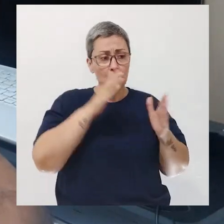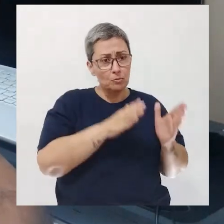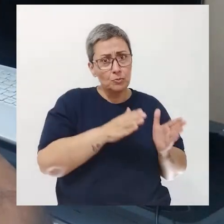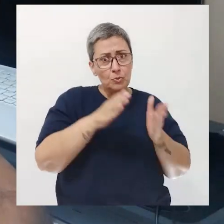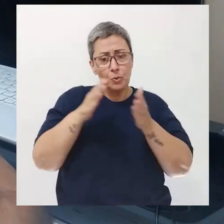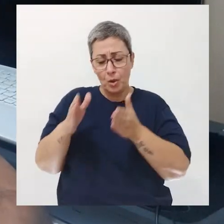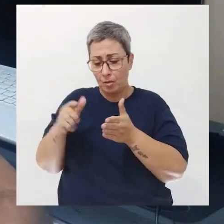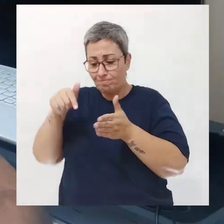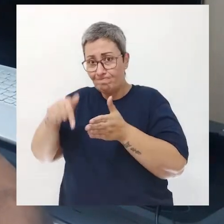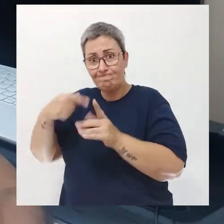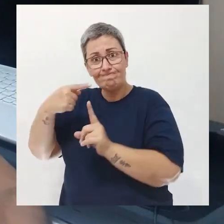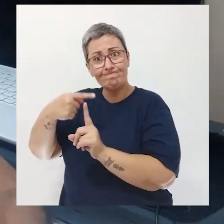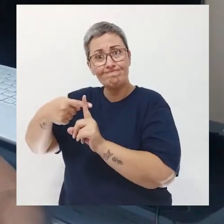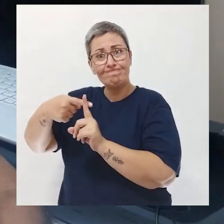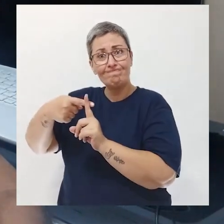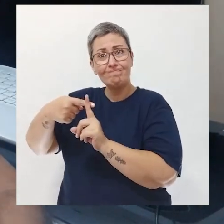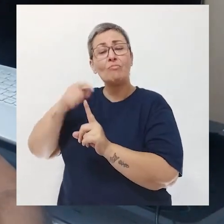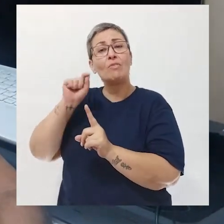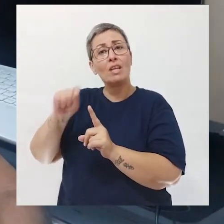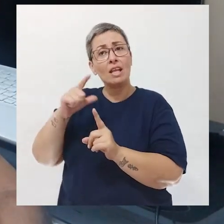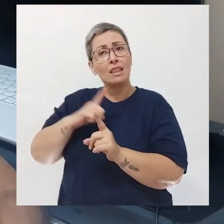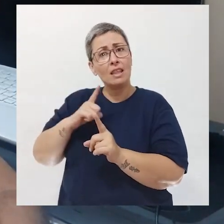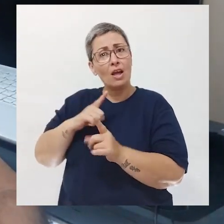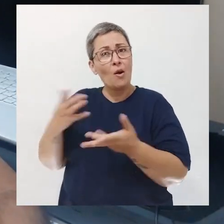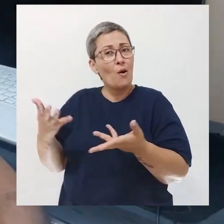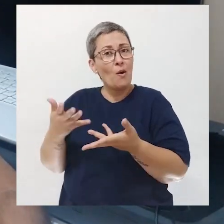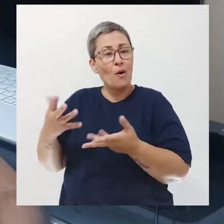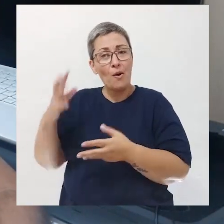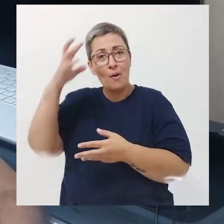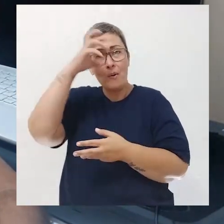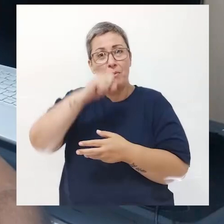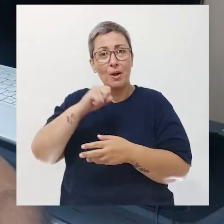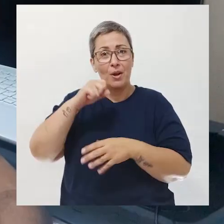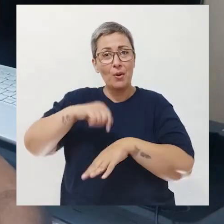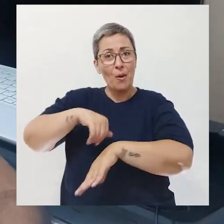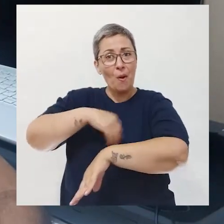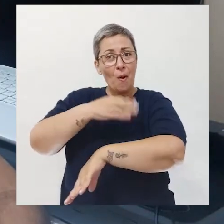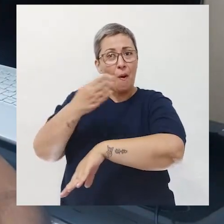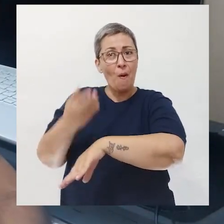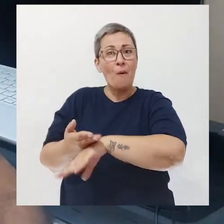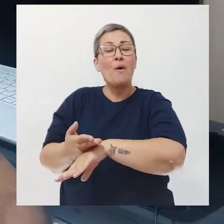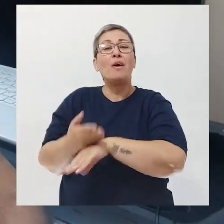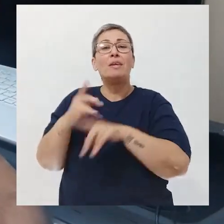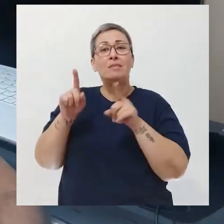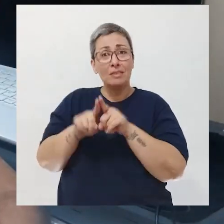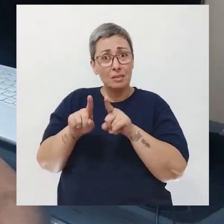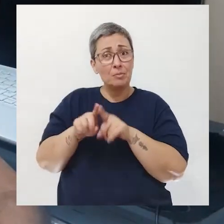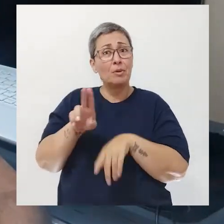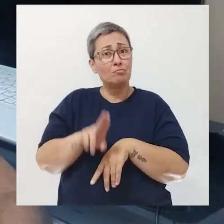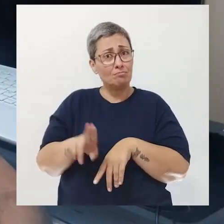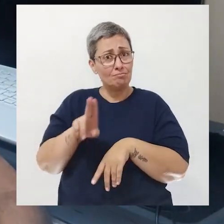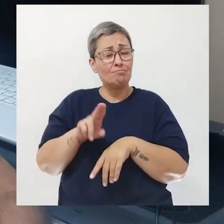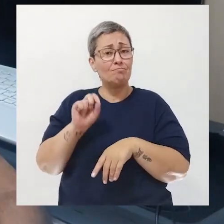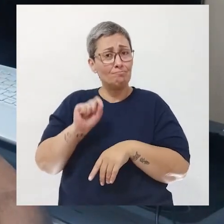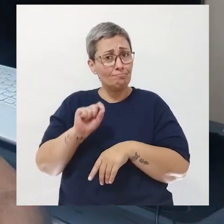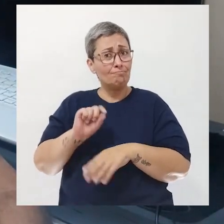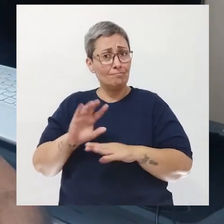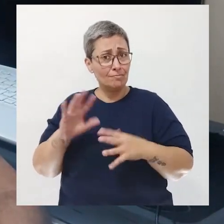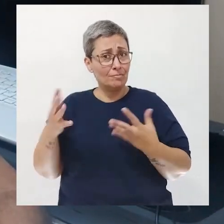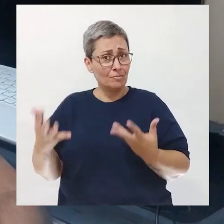dessas situações, a gente vê um lado mais positivo. Por exemplo, estamos aprendendo o tempo